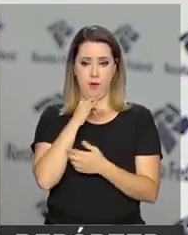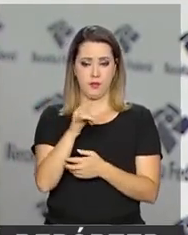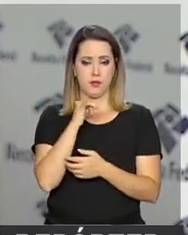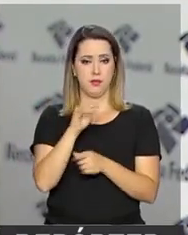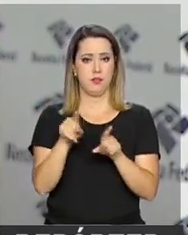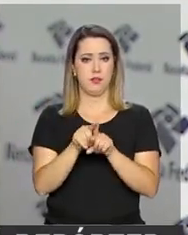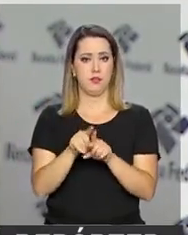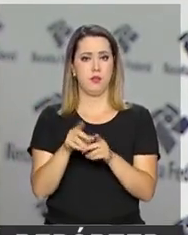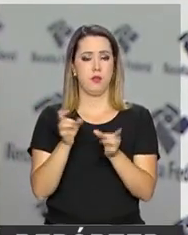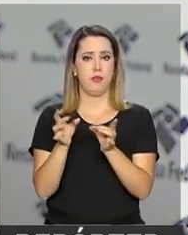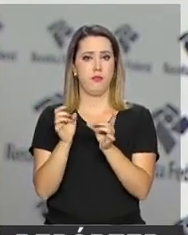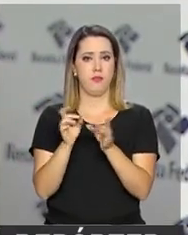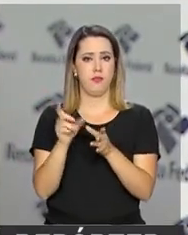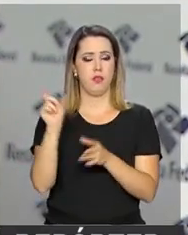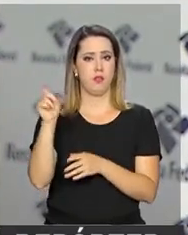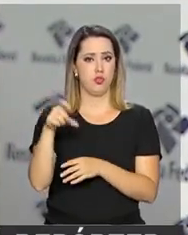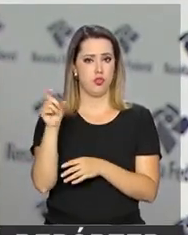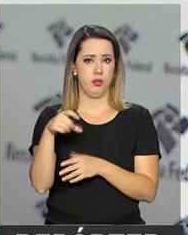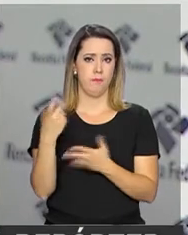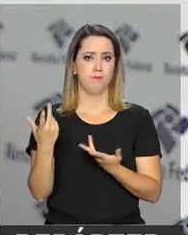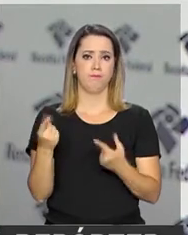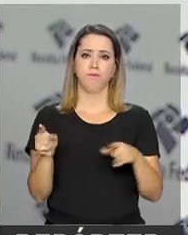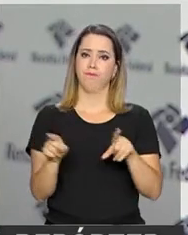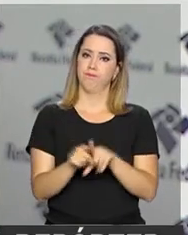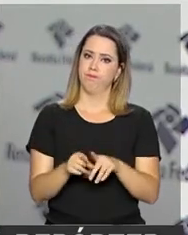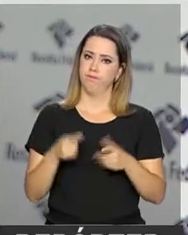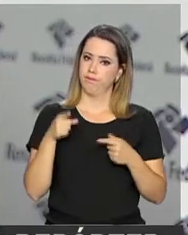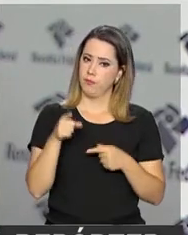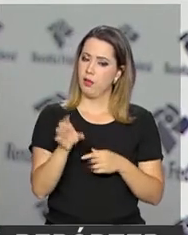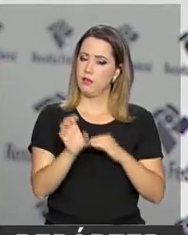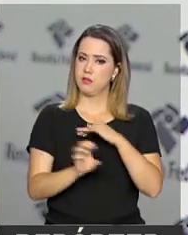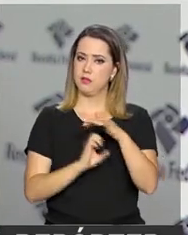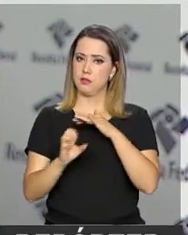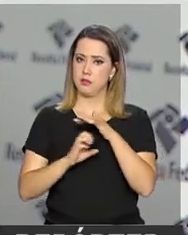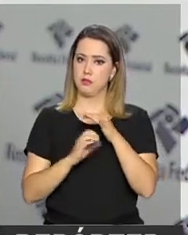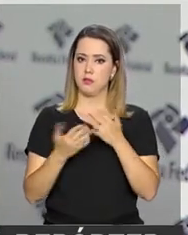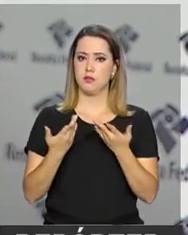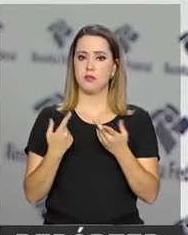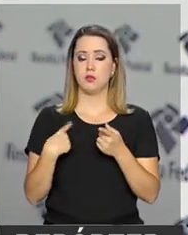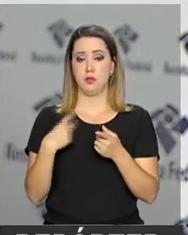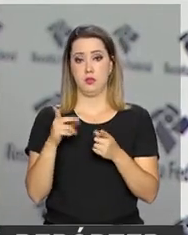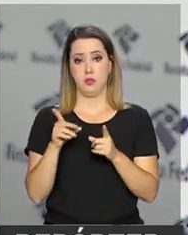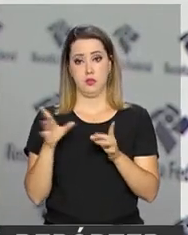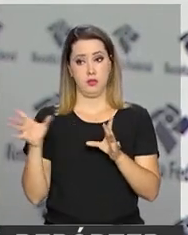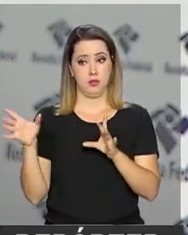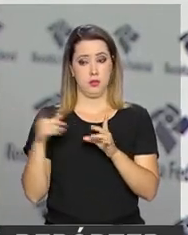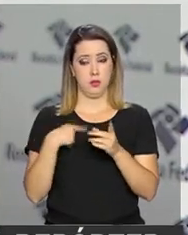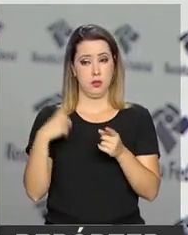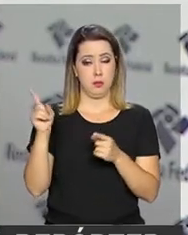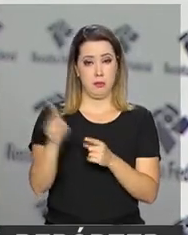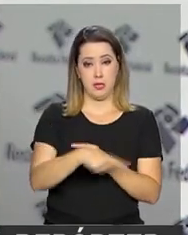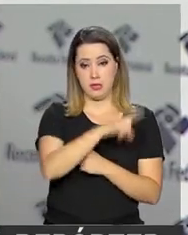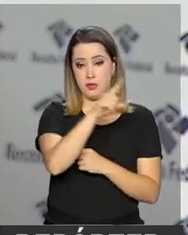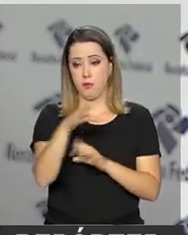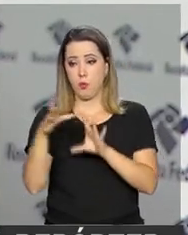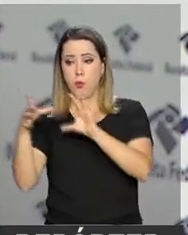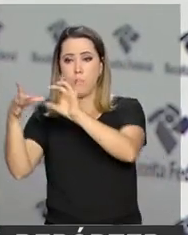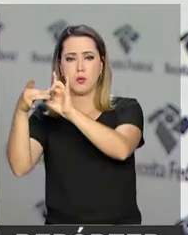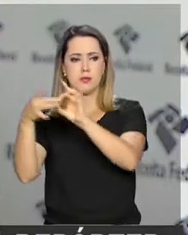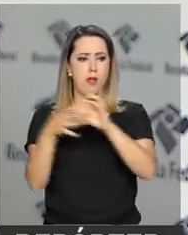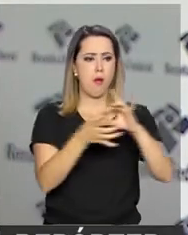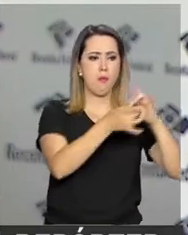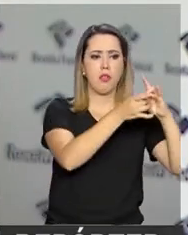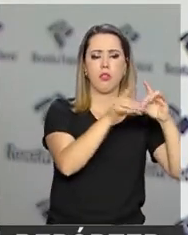de cartão de crédito ou cartão de débito. Essas empresas, então, foram objeto de cruzamento pelos auditores da Receita e auditores estaduais e